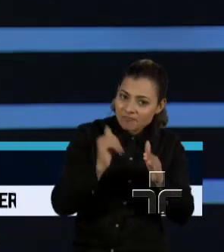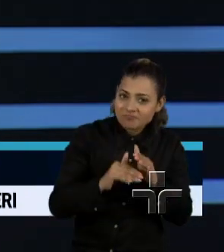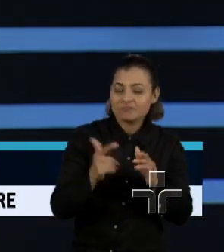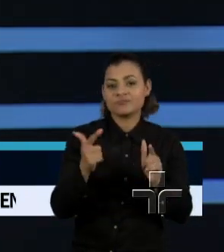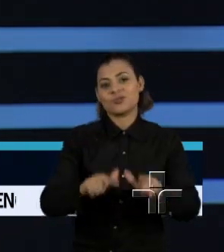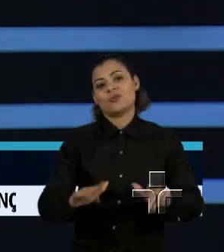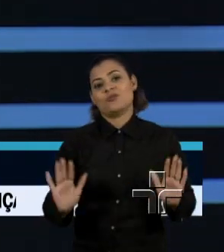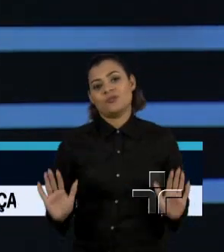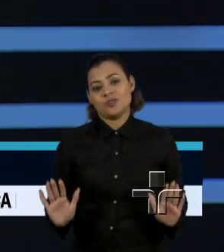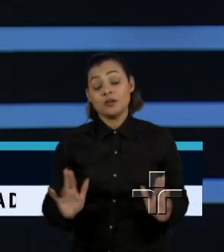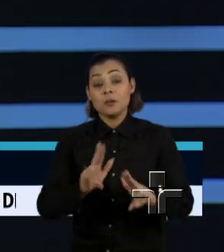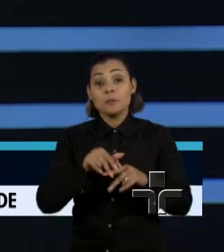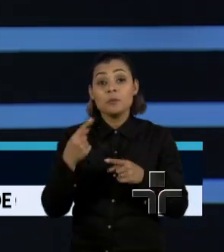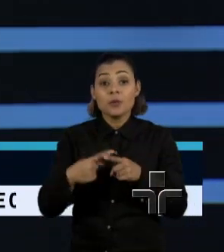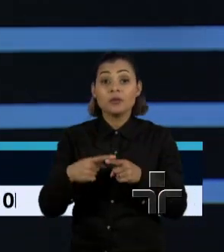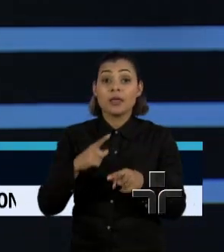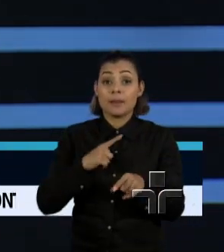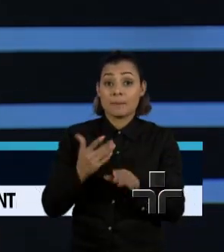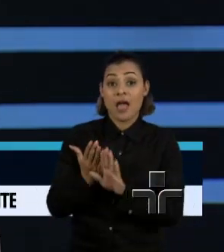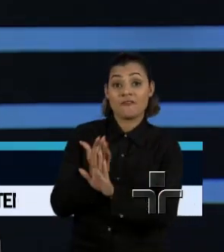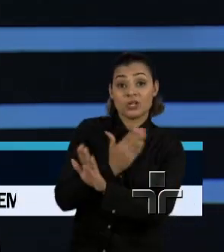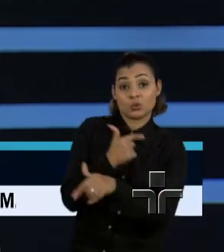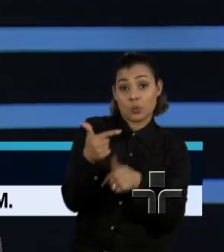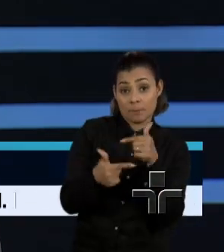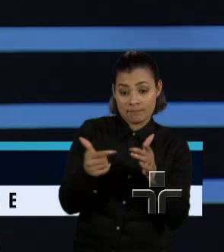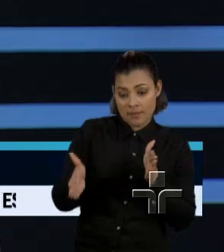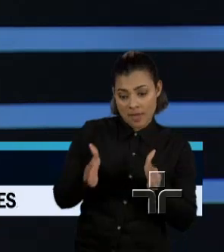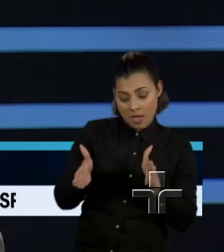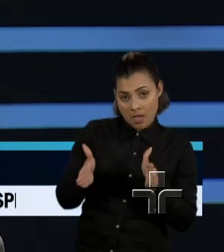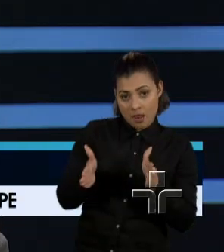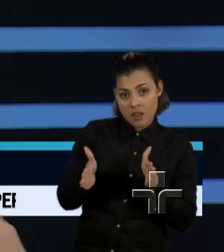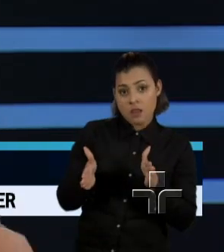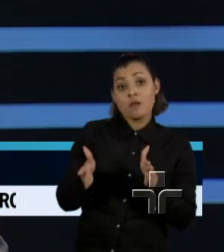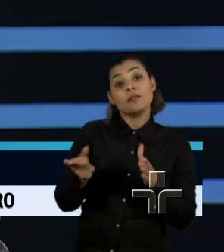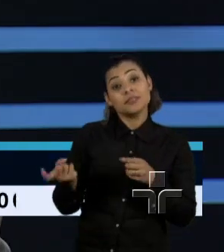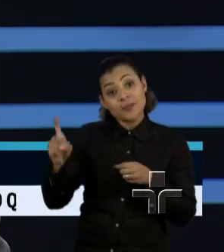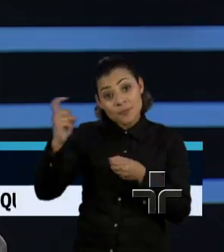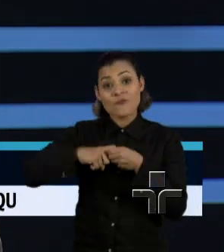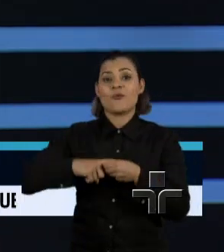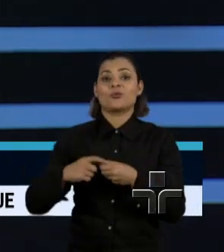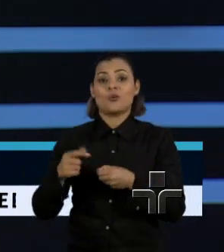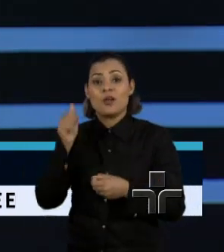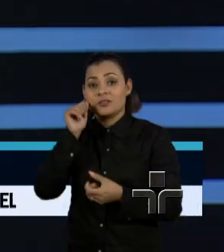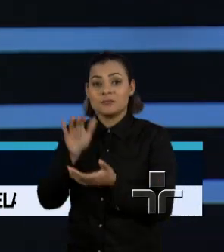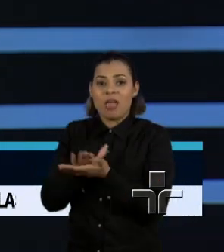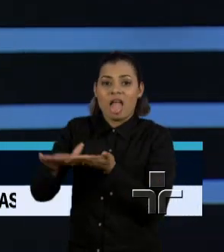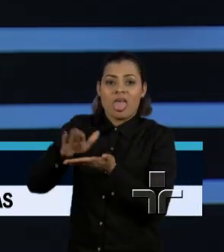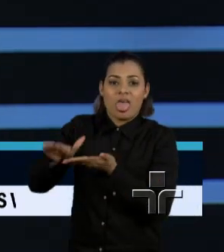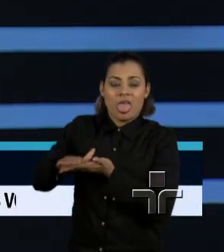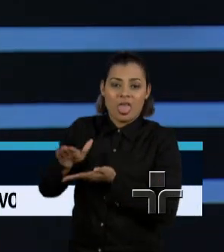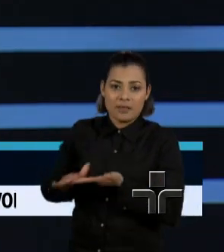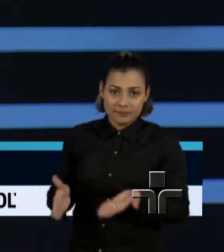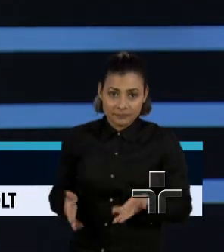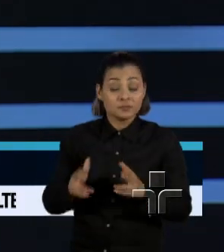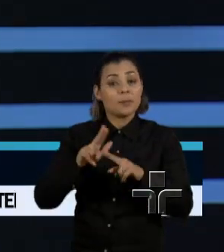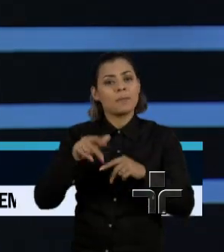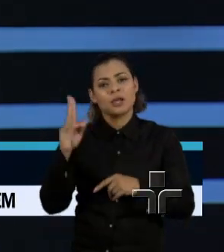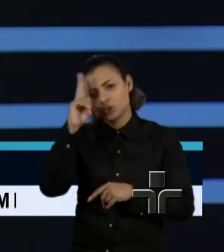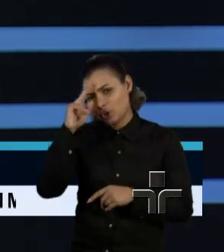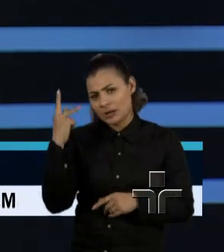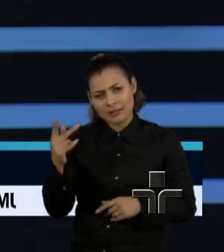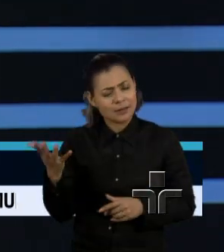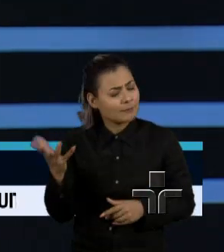verdade, ele tirou um tempo e depois volta quando o dinheiro acaba, então ele volta. A história dele é belíssima, a obra